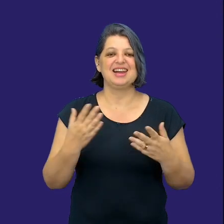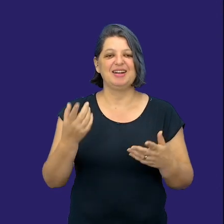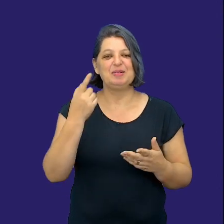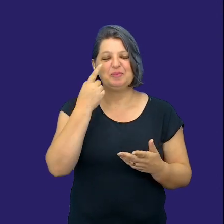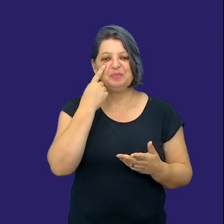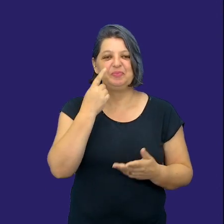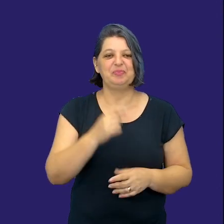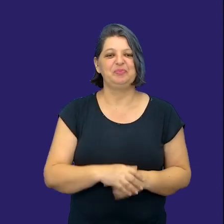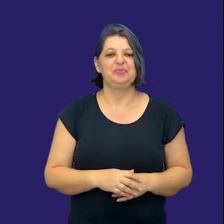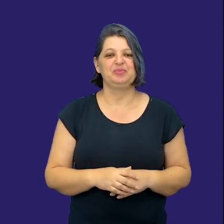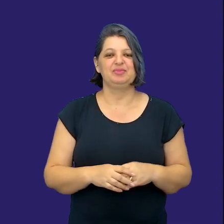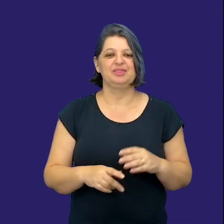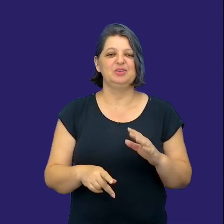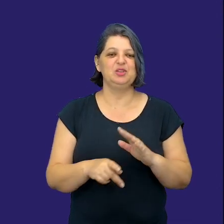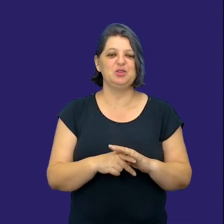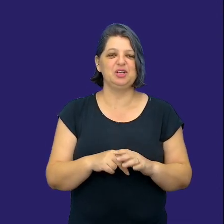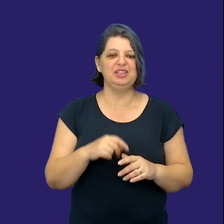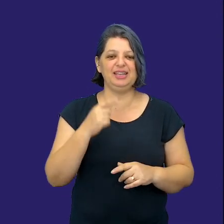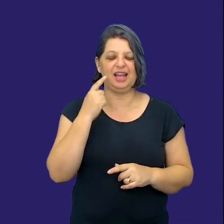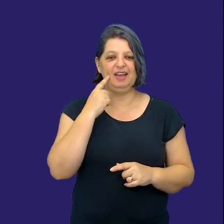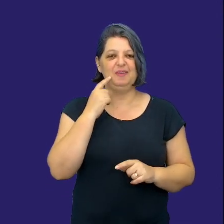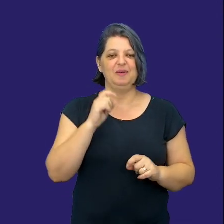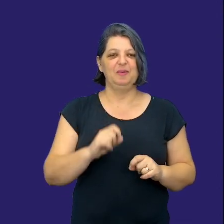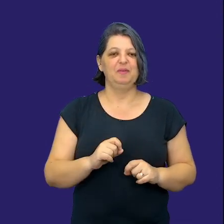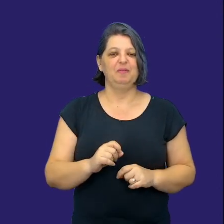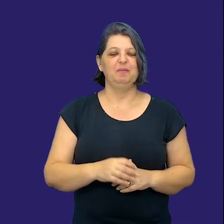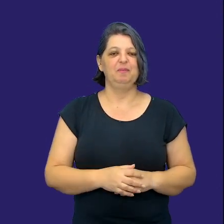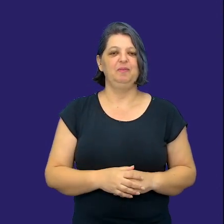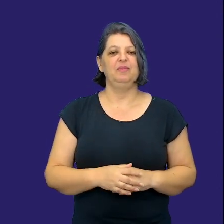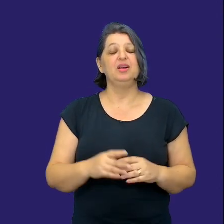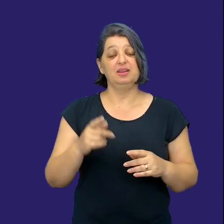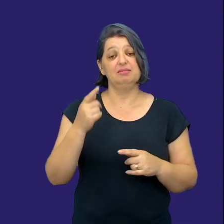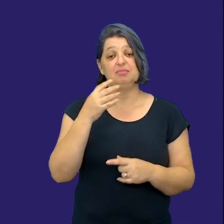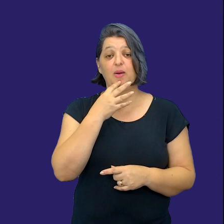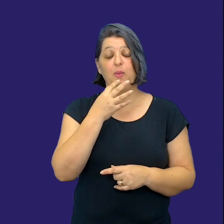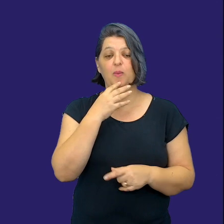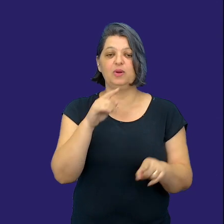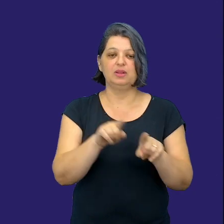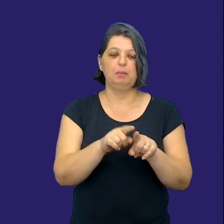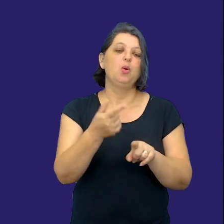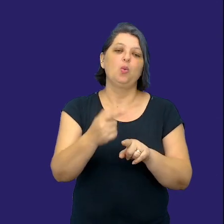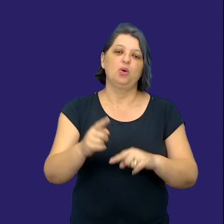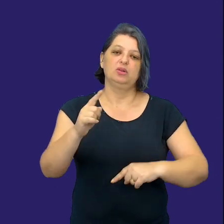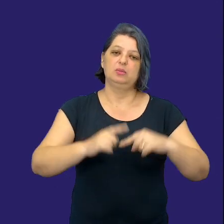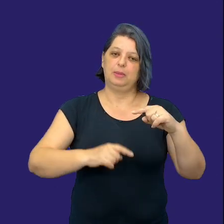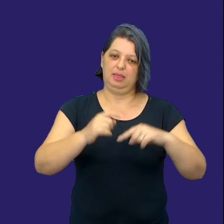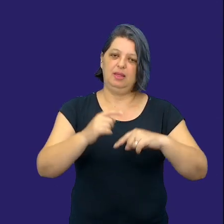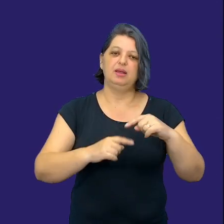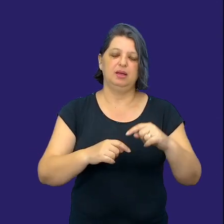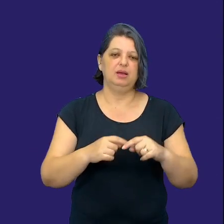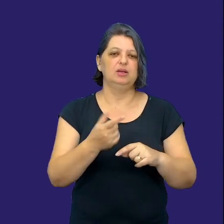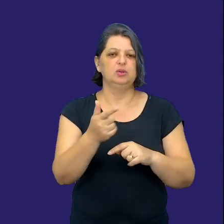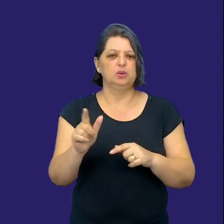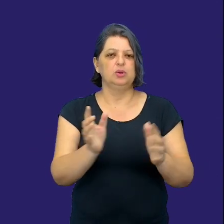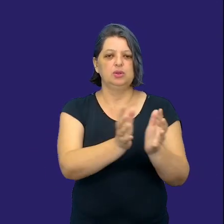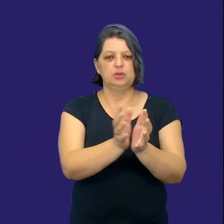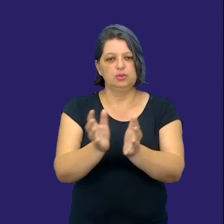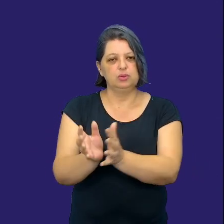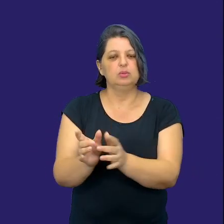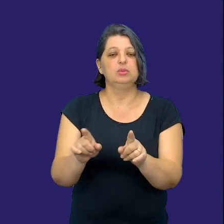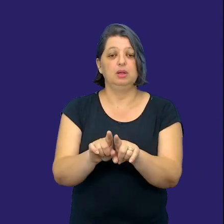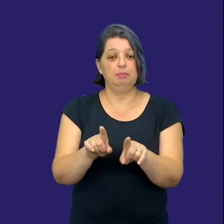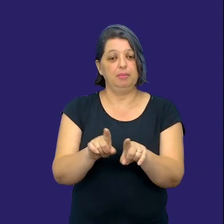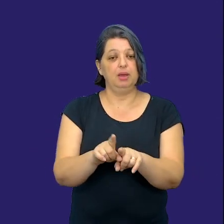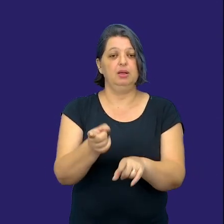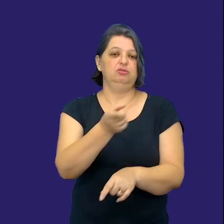embasar teoricamente daquilo que a gente está discutindo hoje. E vale a pena para a gente conhecer também os outros materiais, os outros anos, as outras séries, para a